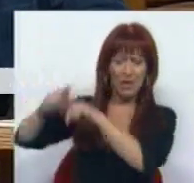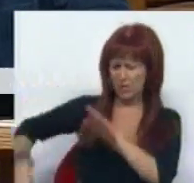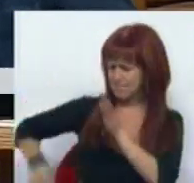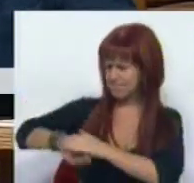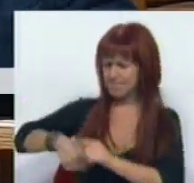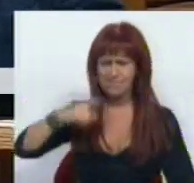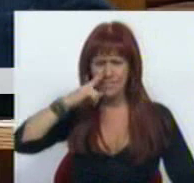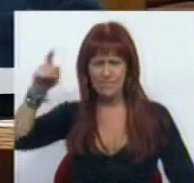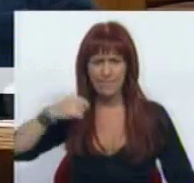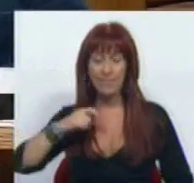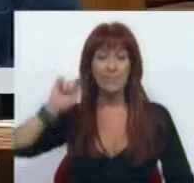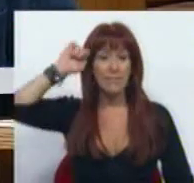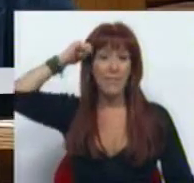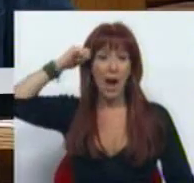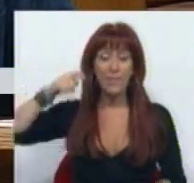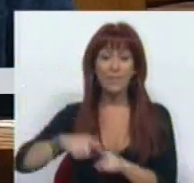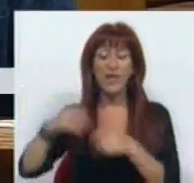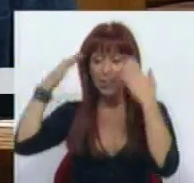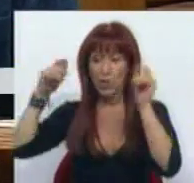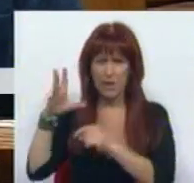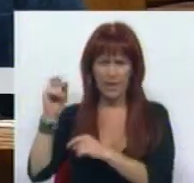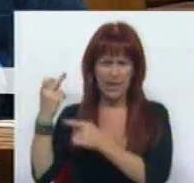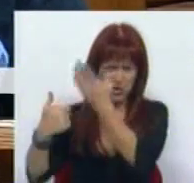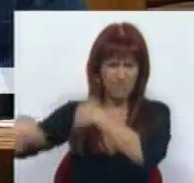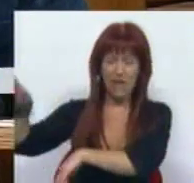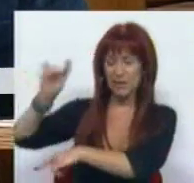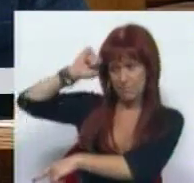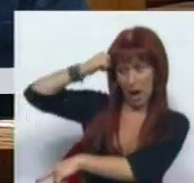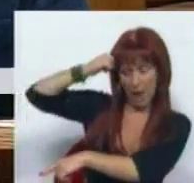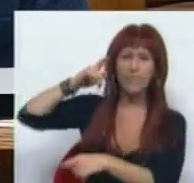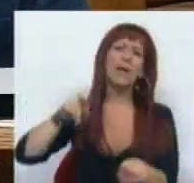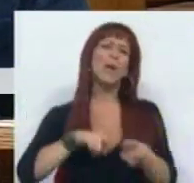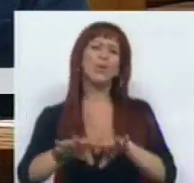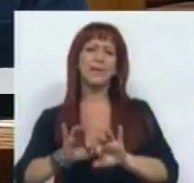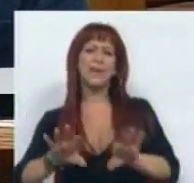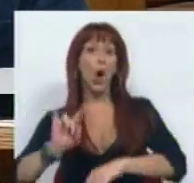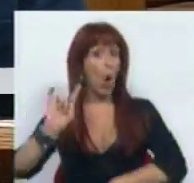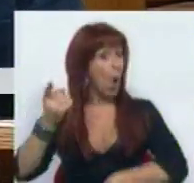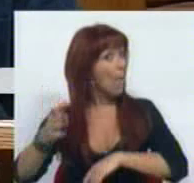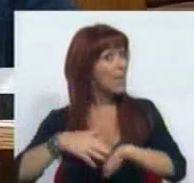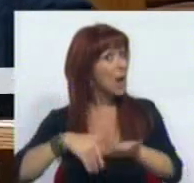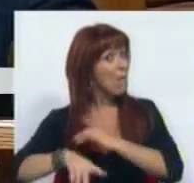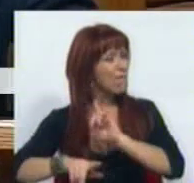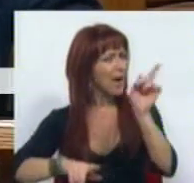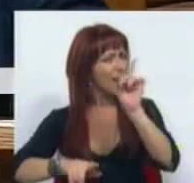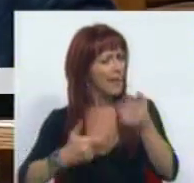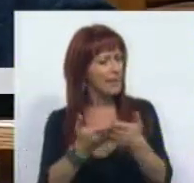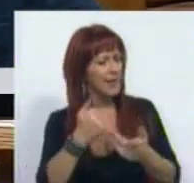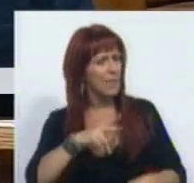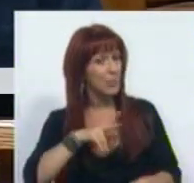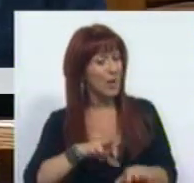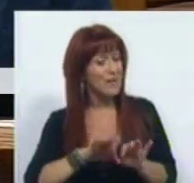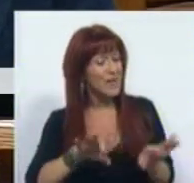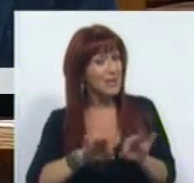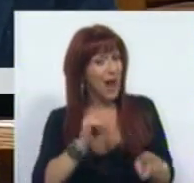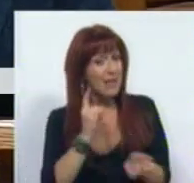alemã e da hipoteca da democracia durante mais de uma década, é a mesma política que, se nada for feito, vai atirar Portugal pelo